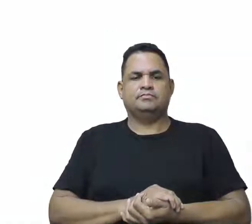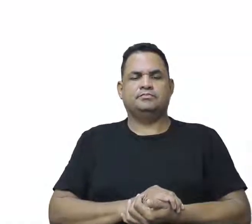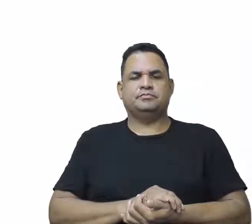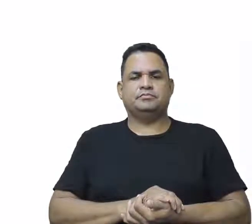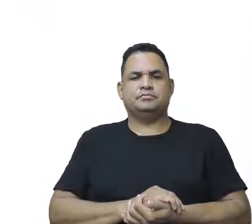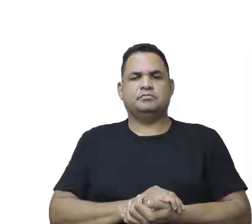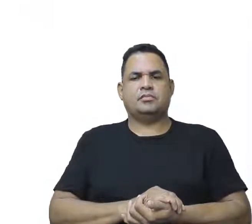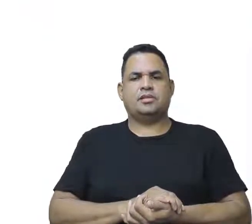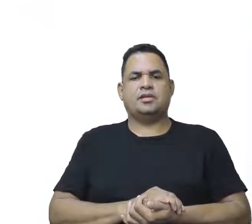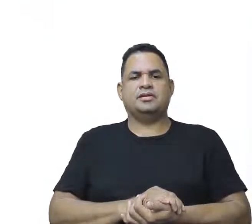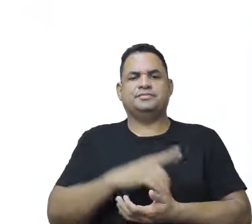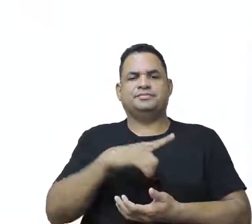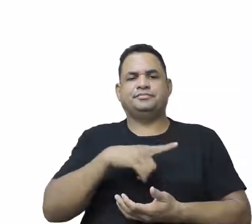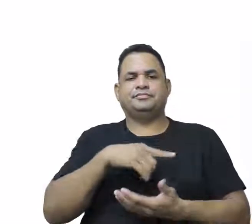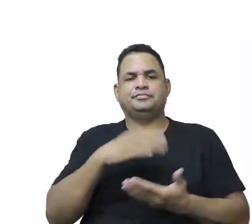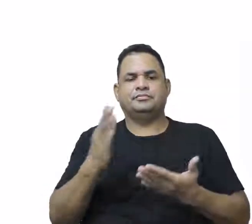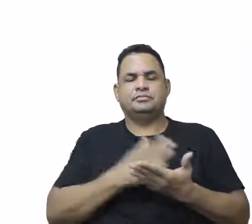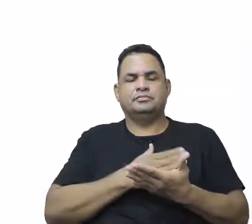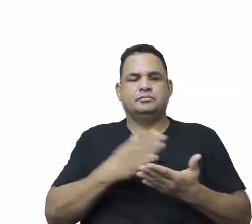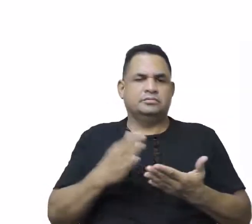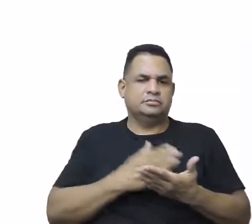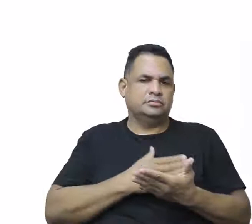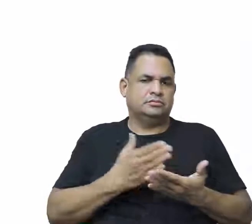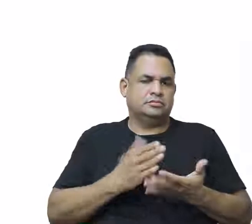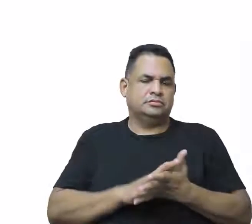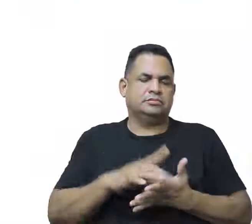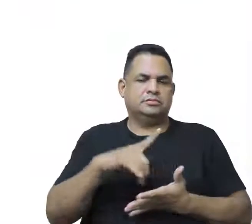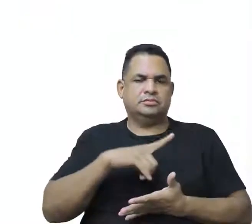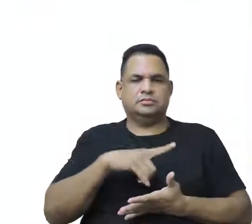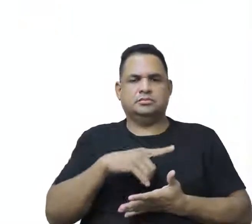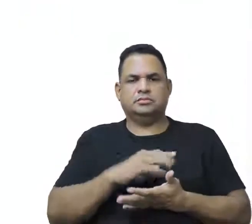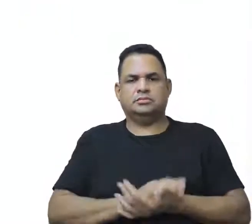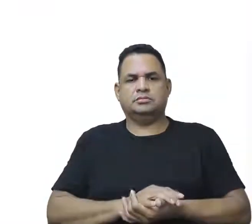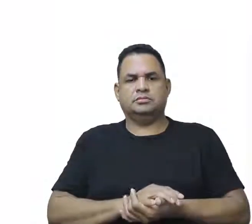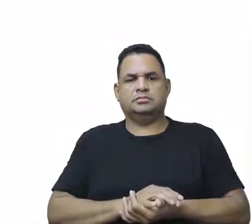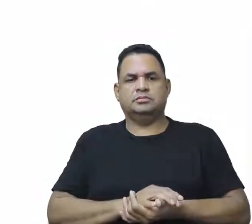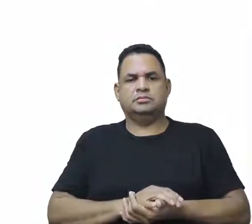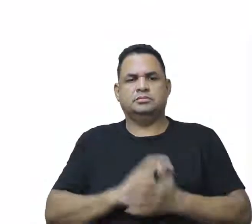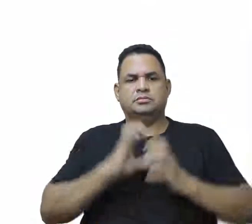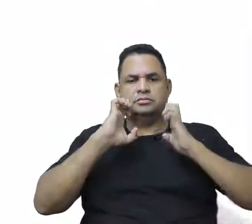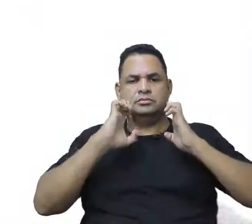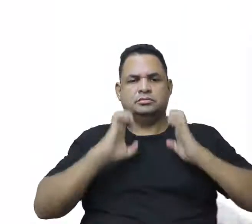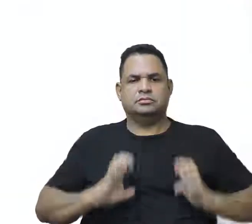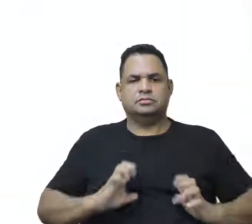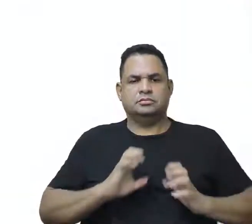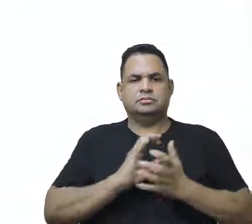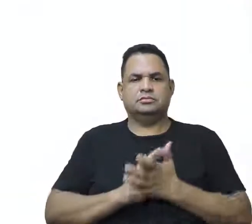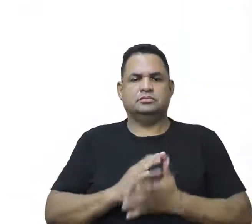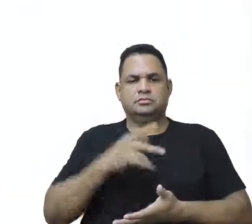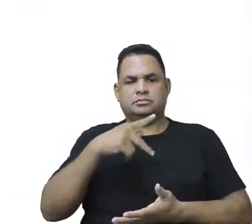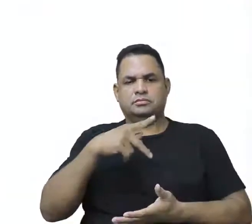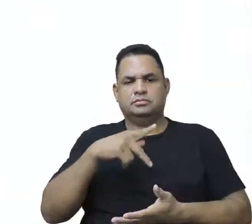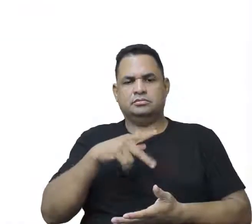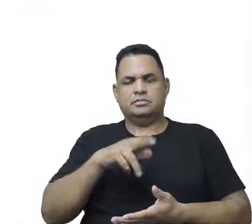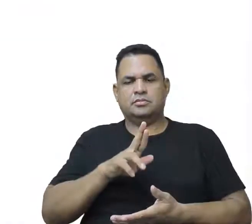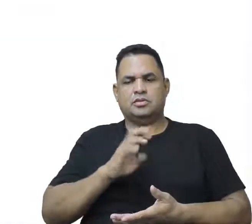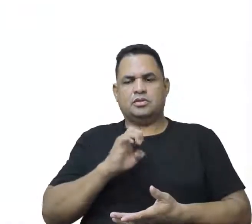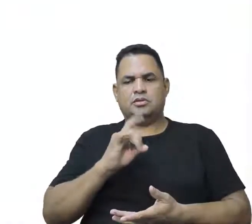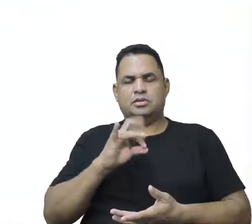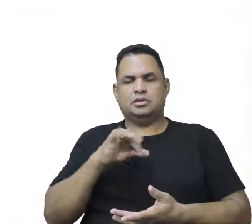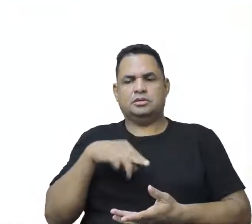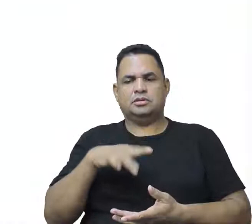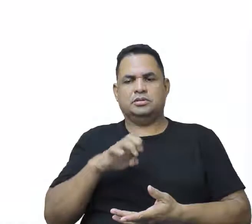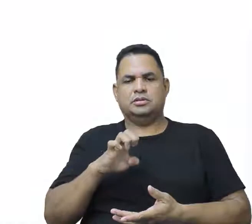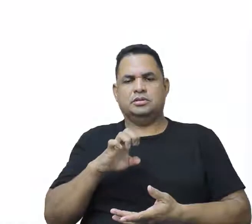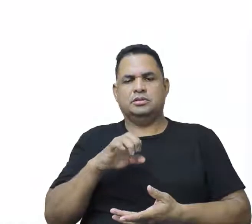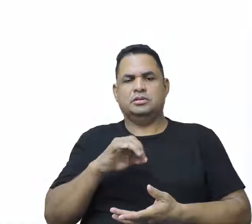E, inclusive, ele tem um livro chamado, né, Ética Protestante. Então, essa é a questão